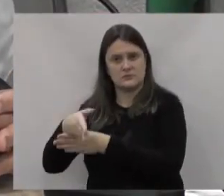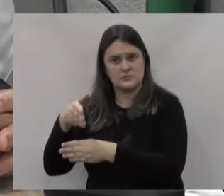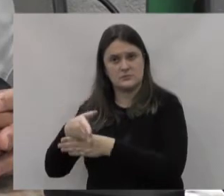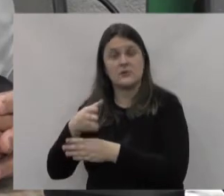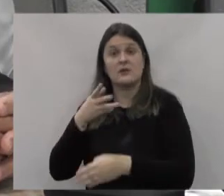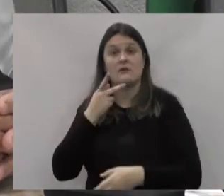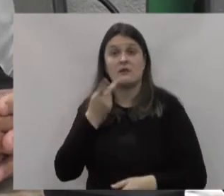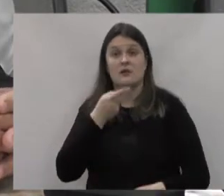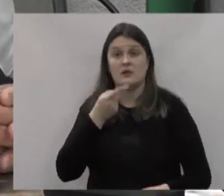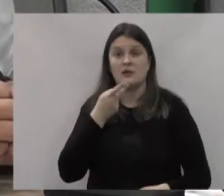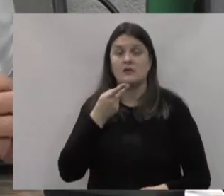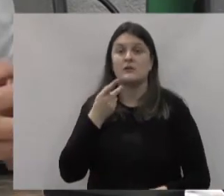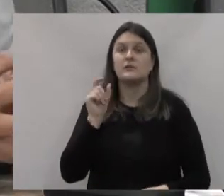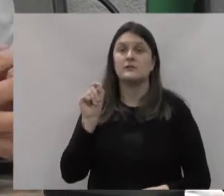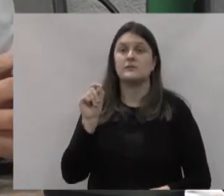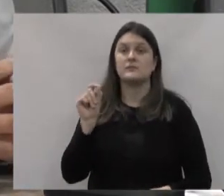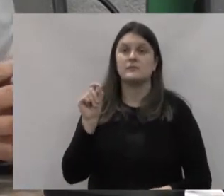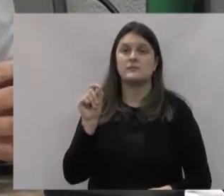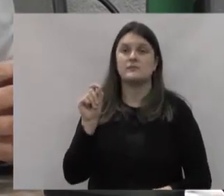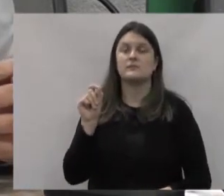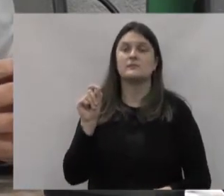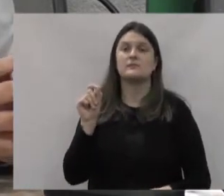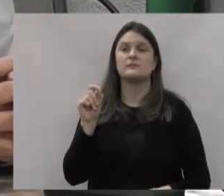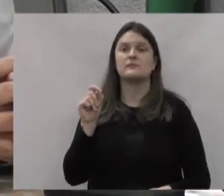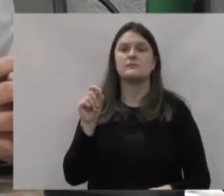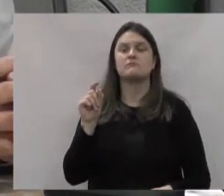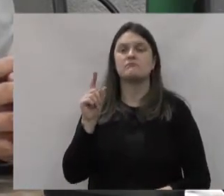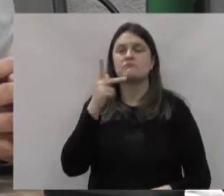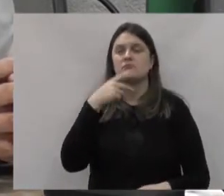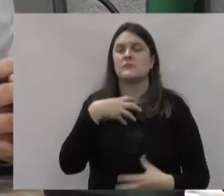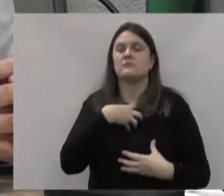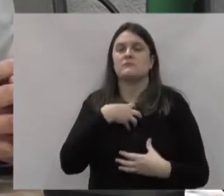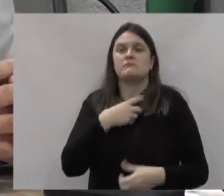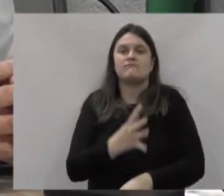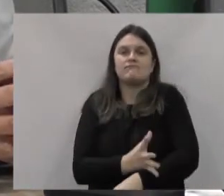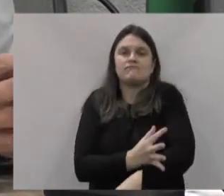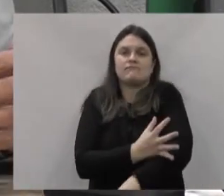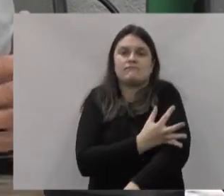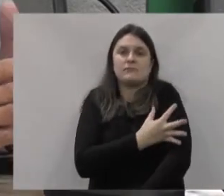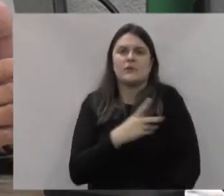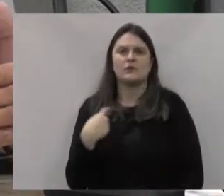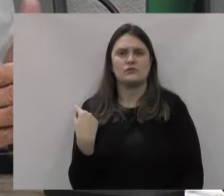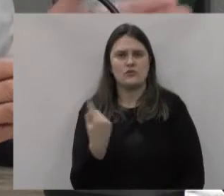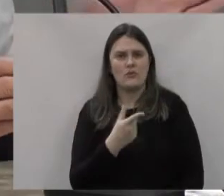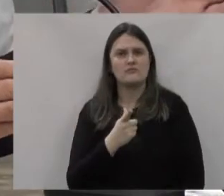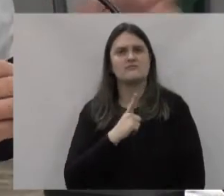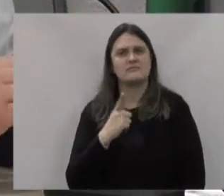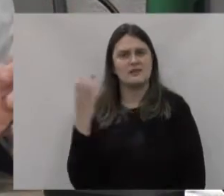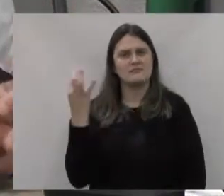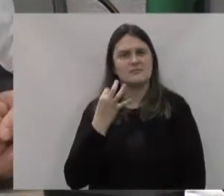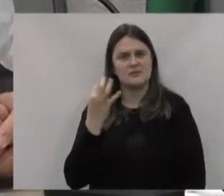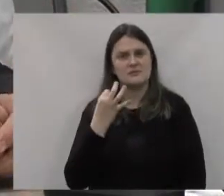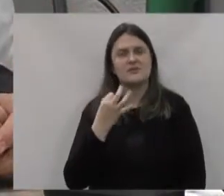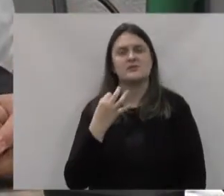e dizer que é comovente mesmo, e nós, com certeza, já